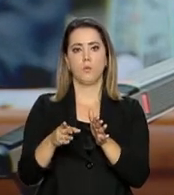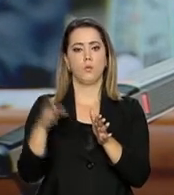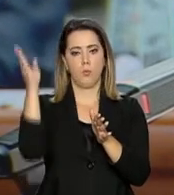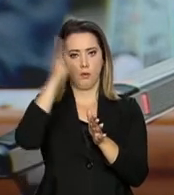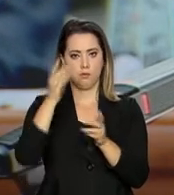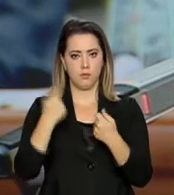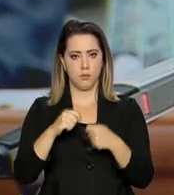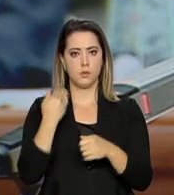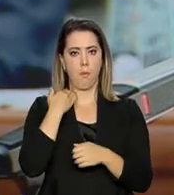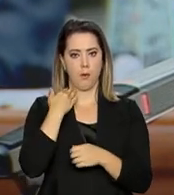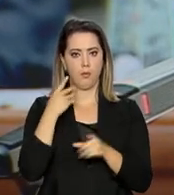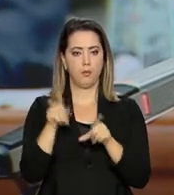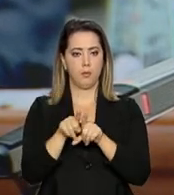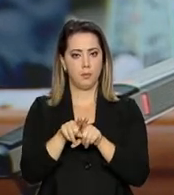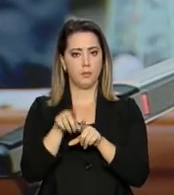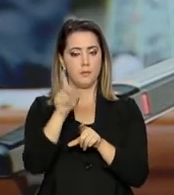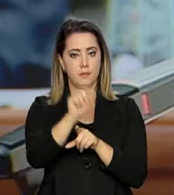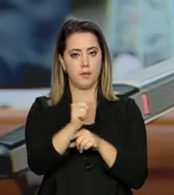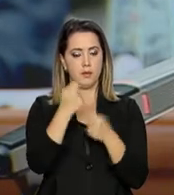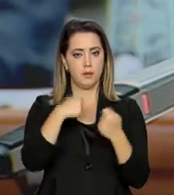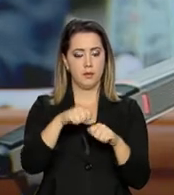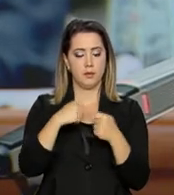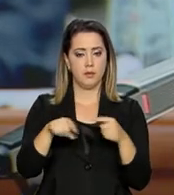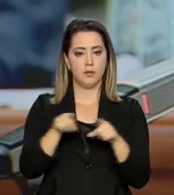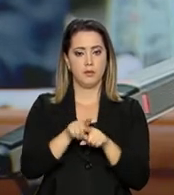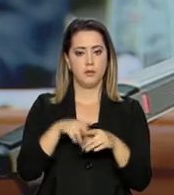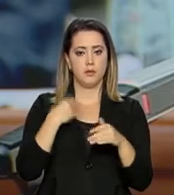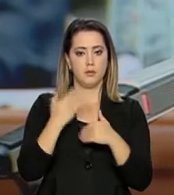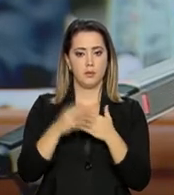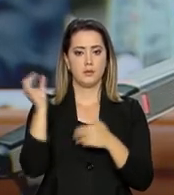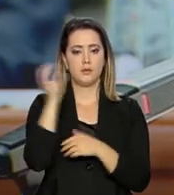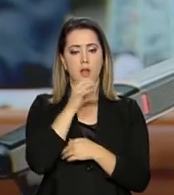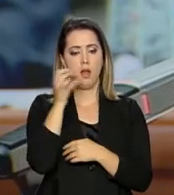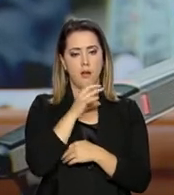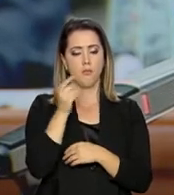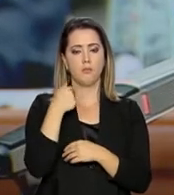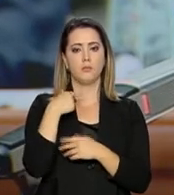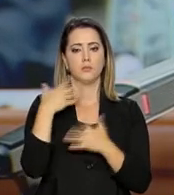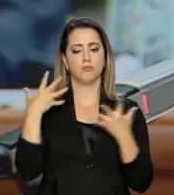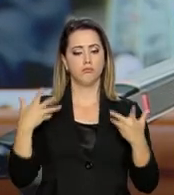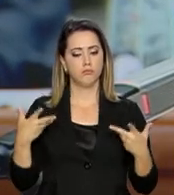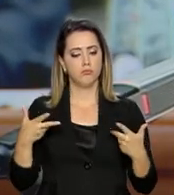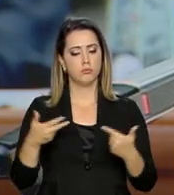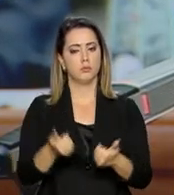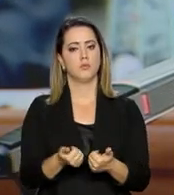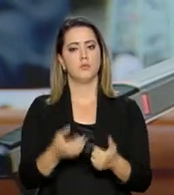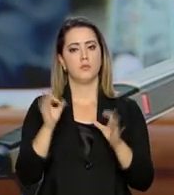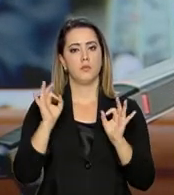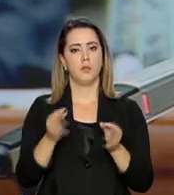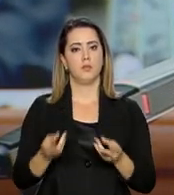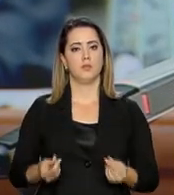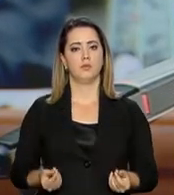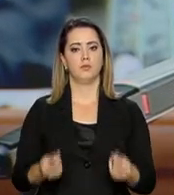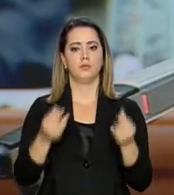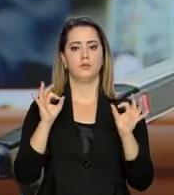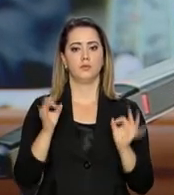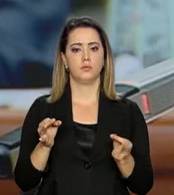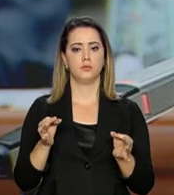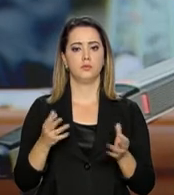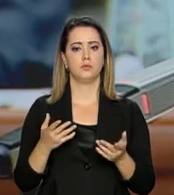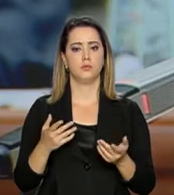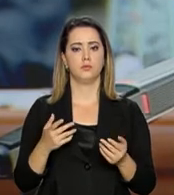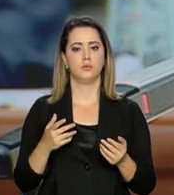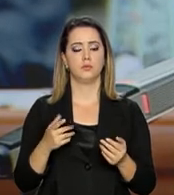preciso assim que o banco se mantém a ave eficiente e financeiramente saudável